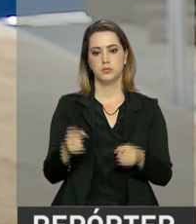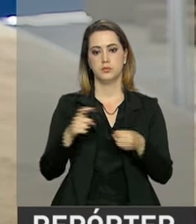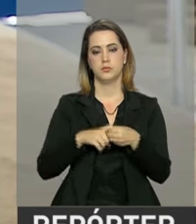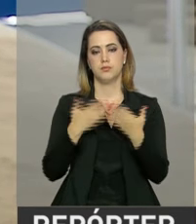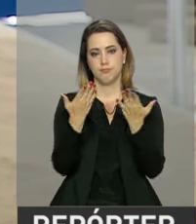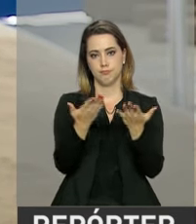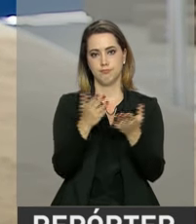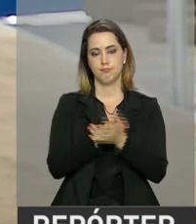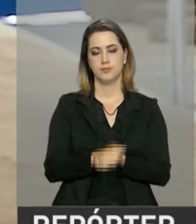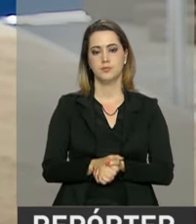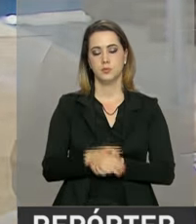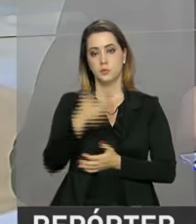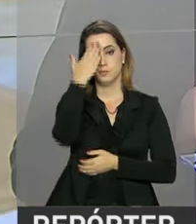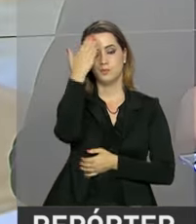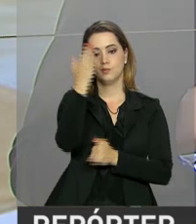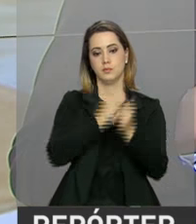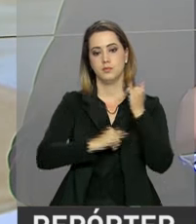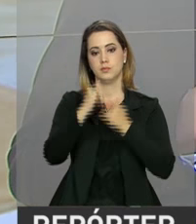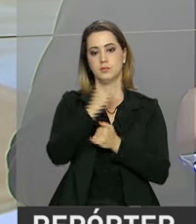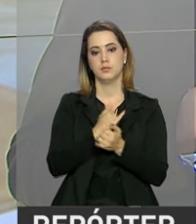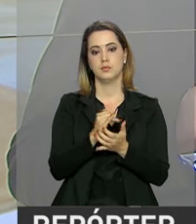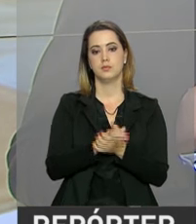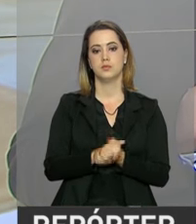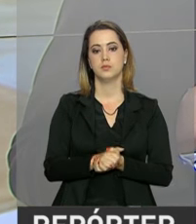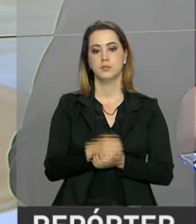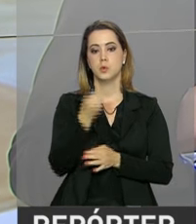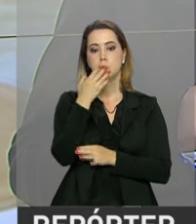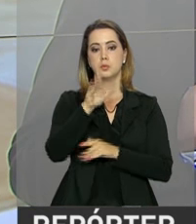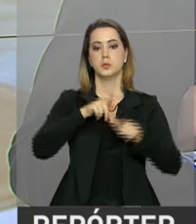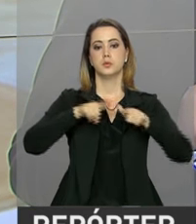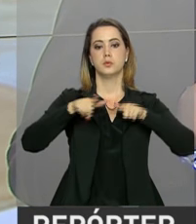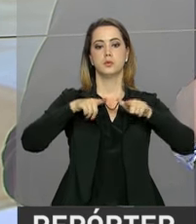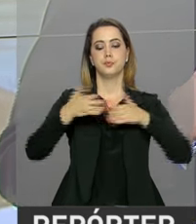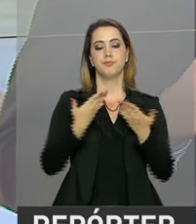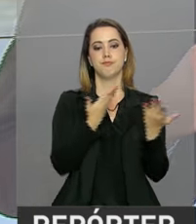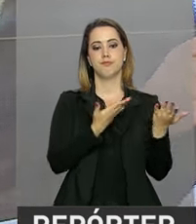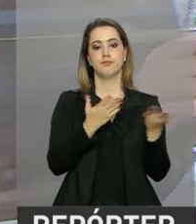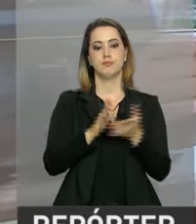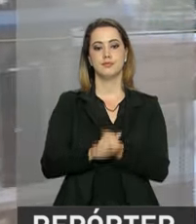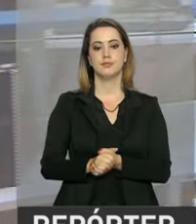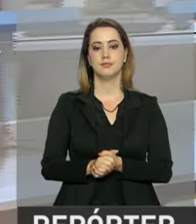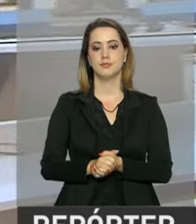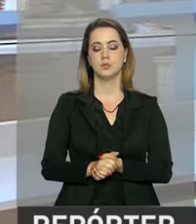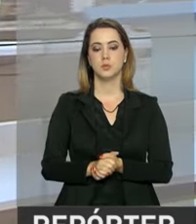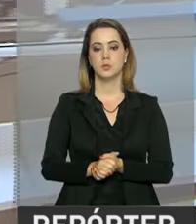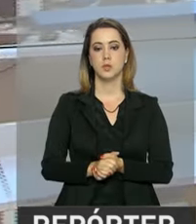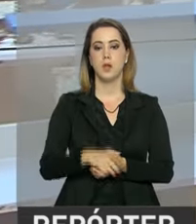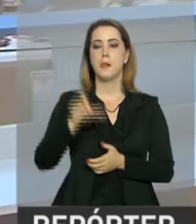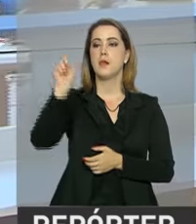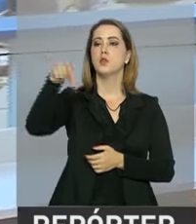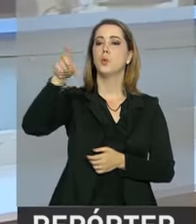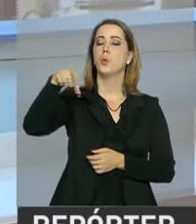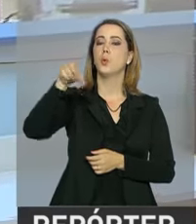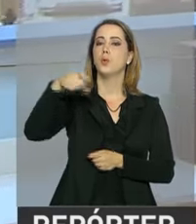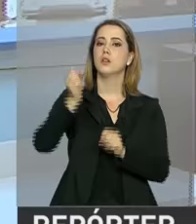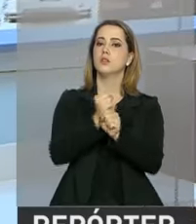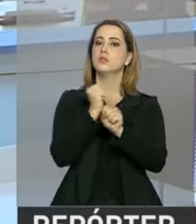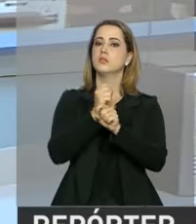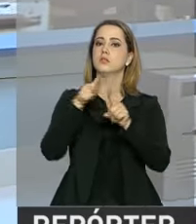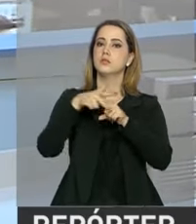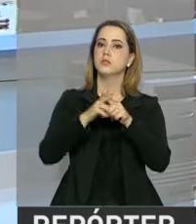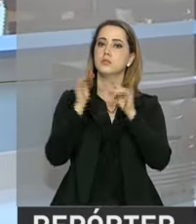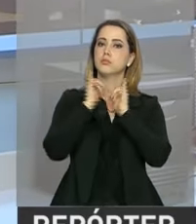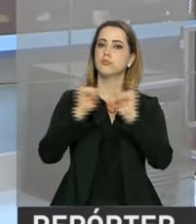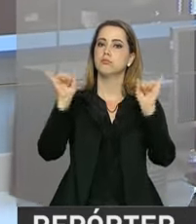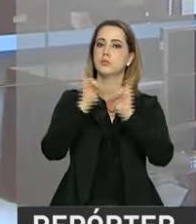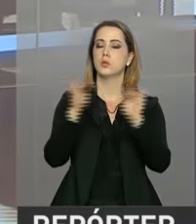você Zé luí Obrigado pelas informações Nei Pereira bom trabalho para você aí e o cartão reforma que foi lançado agora à tarde